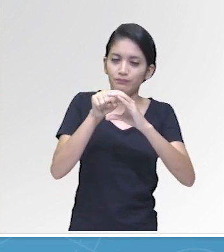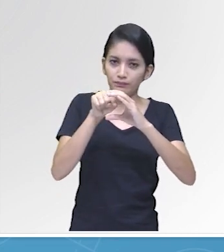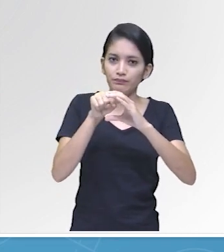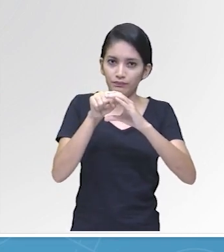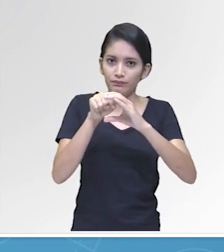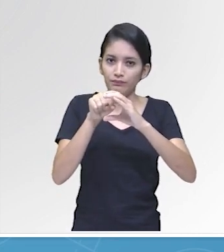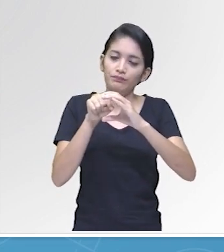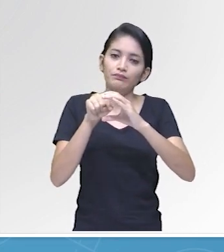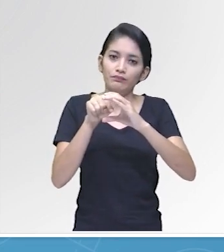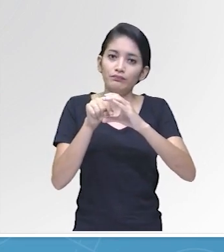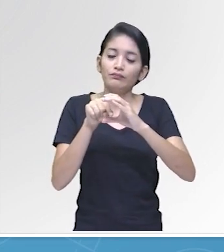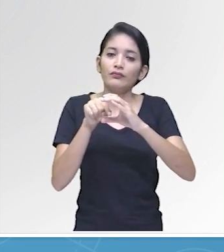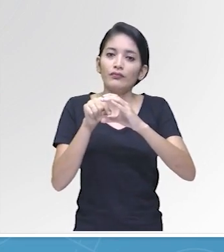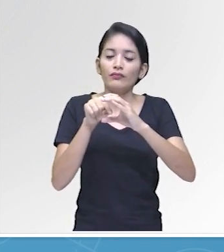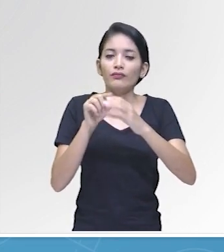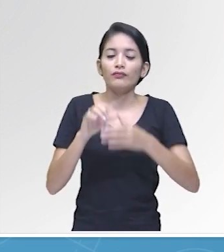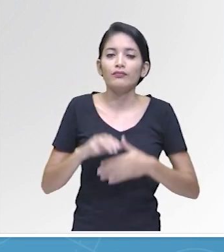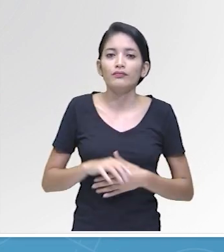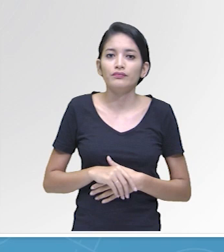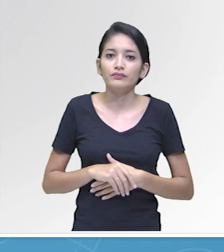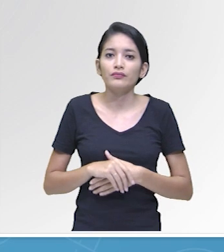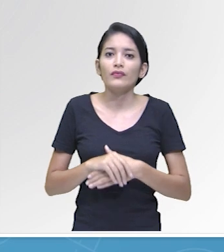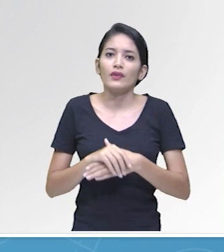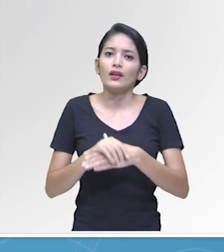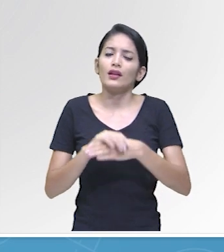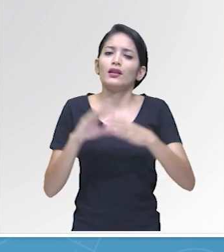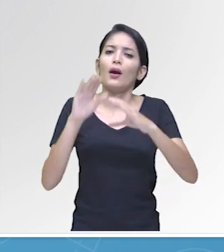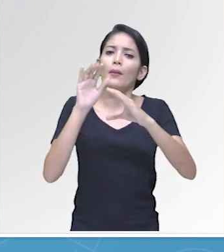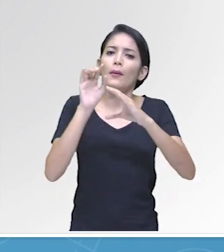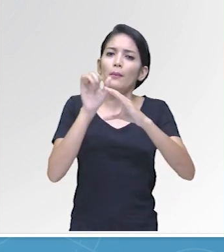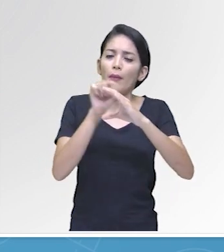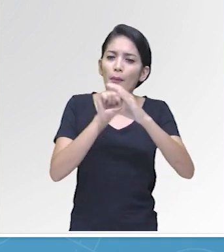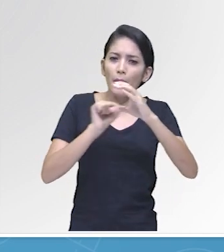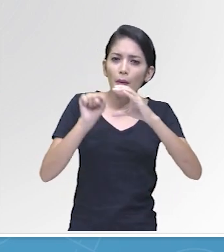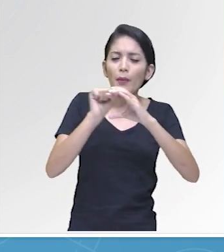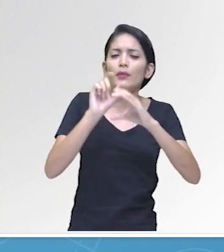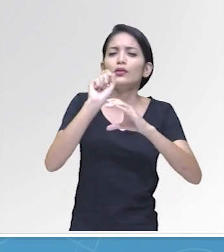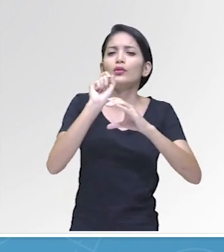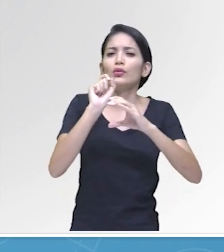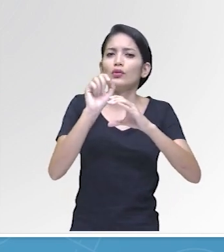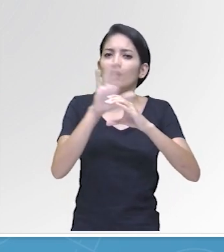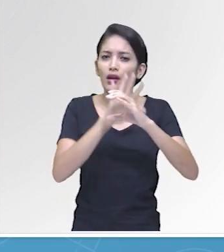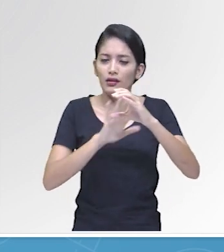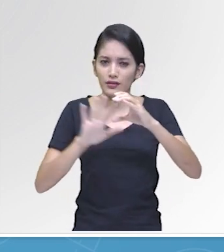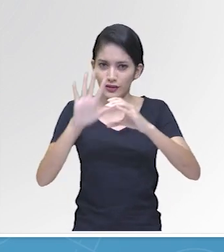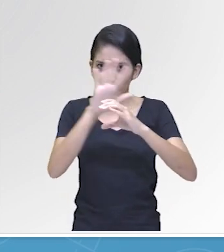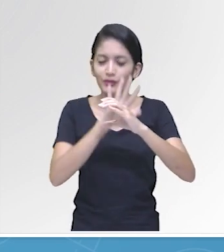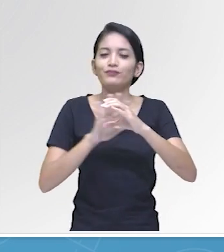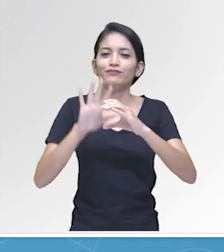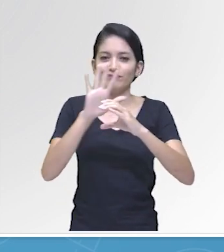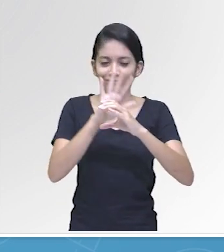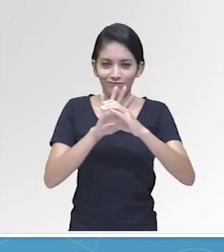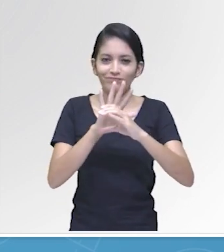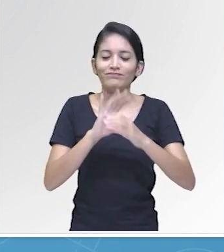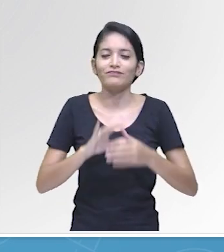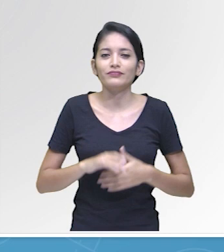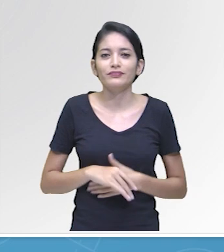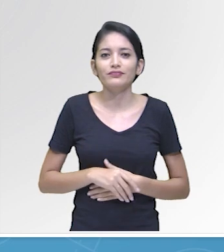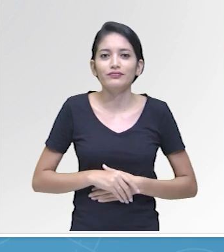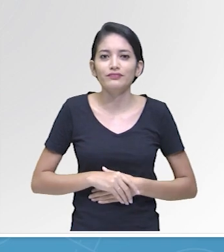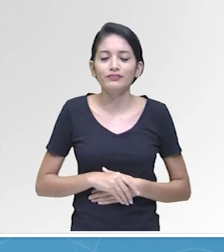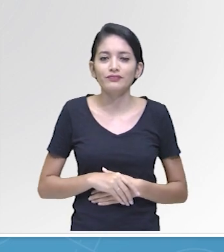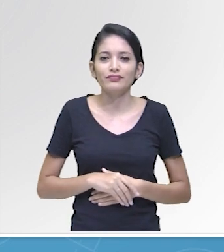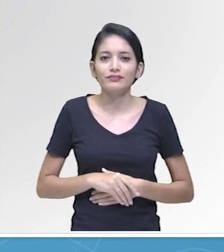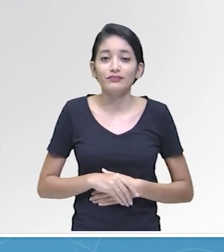E circundando, preenchendo toda a célula, você vai ter citoplasma.